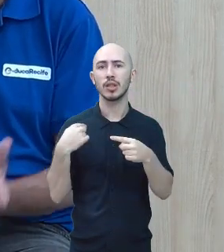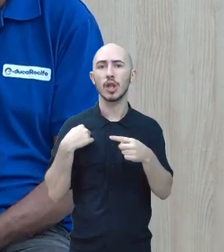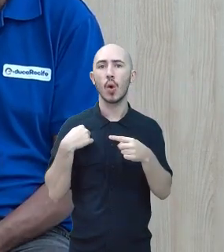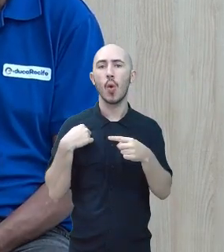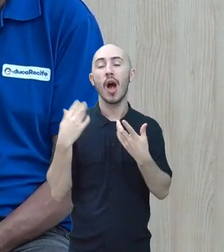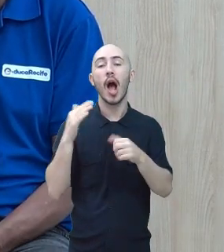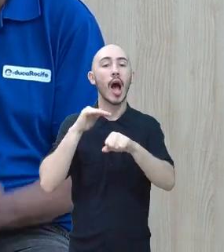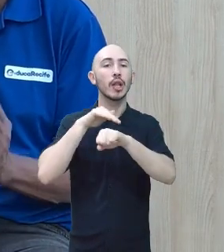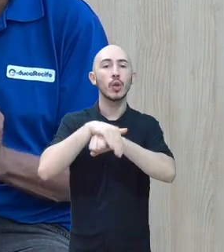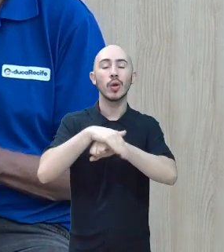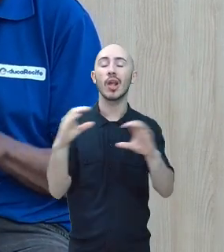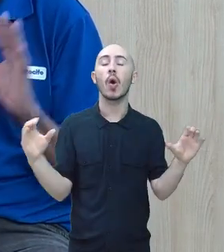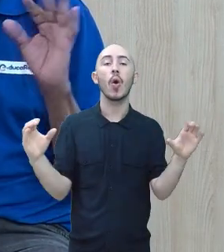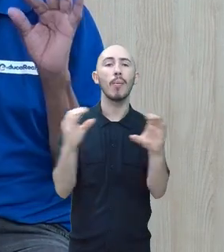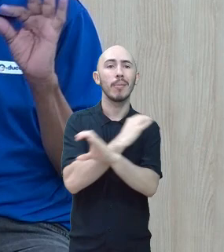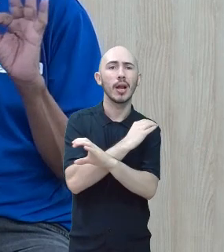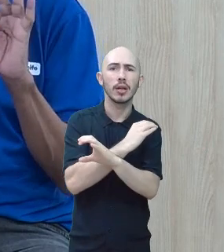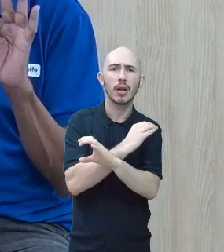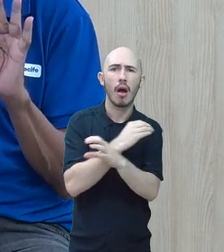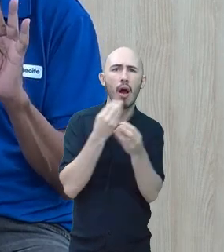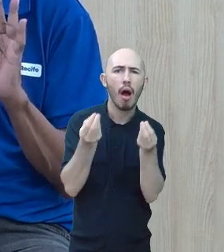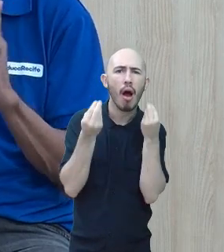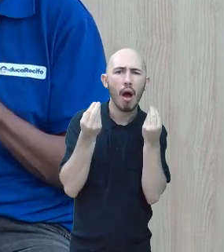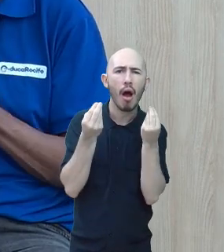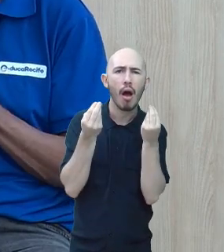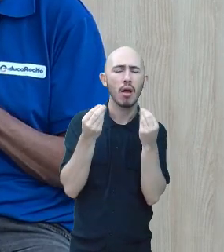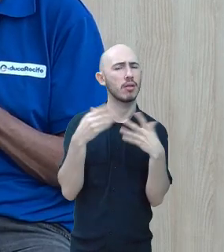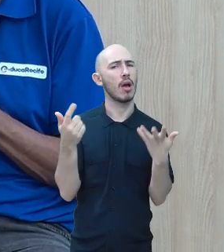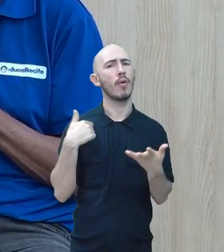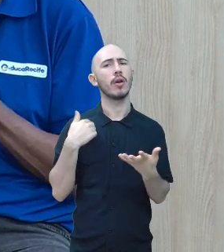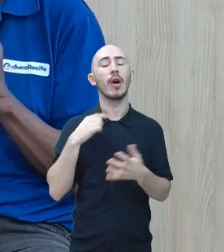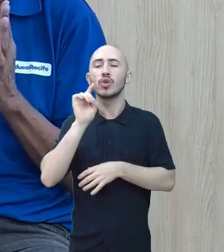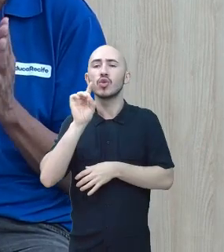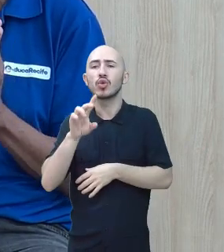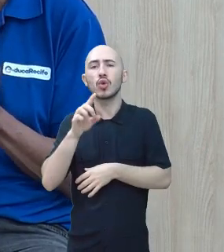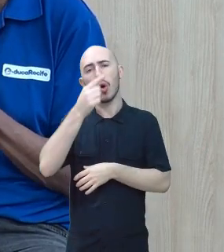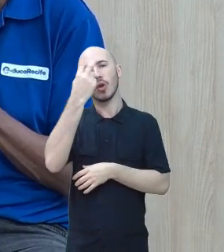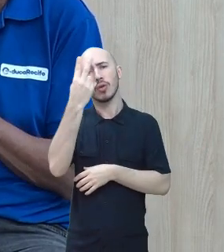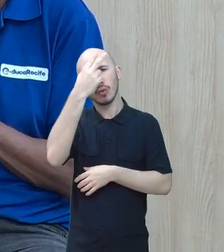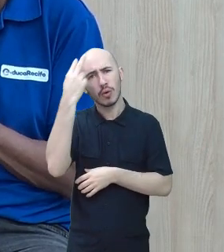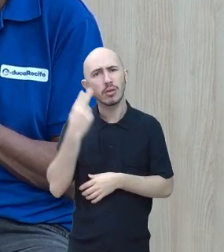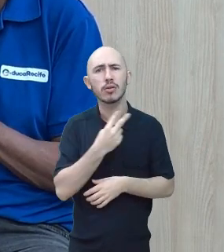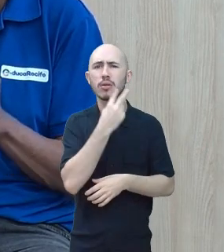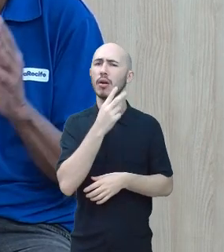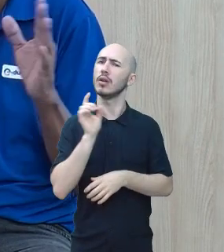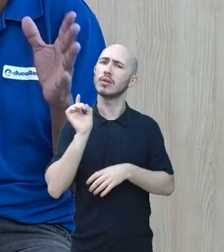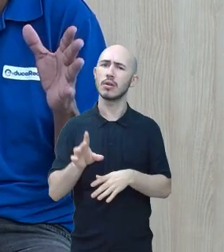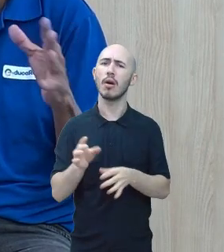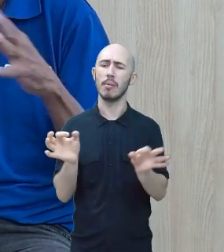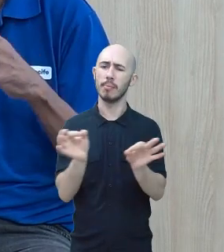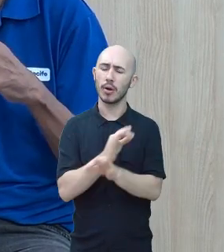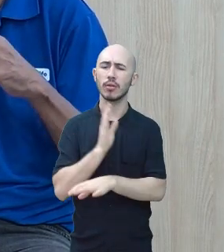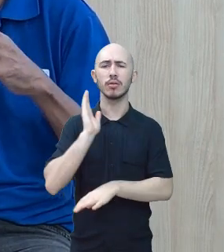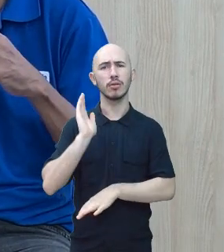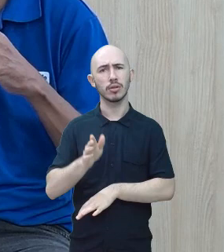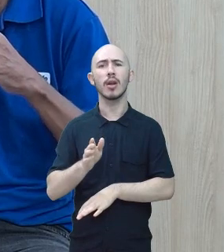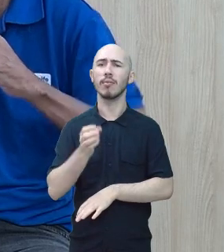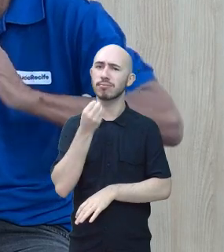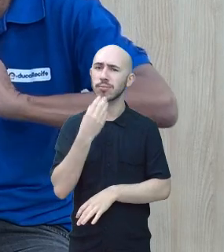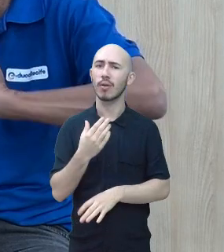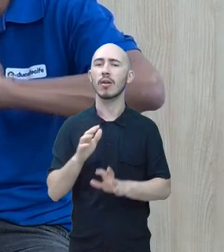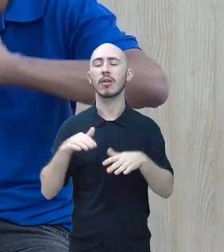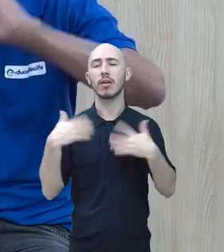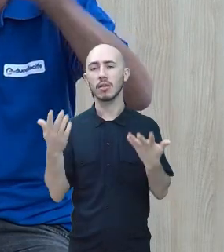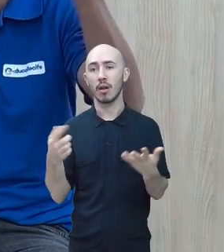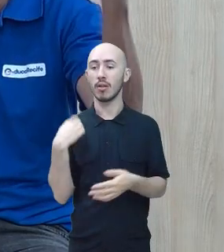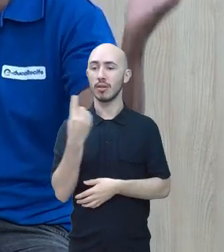hoje, não. Eu vou usar só o tempinho certo para economizar. Outra coisa importante que ela falou aqui é que somos o quantos?